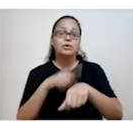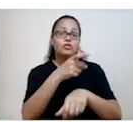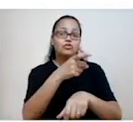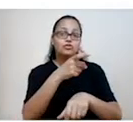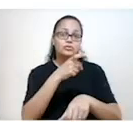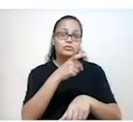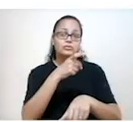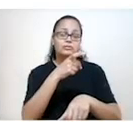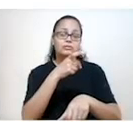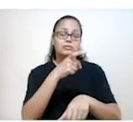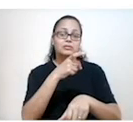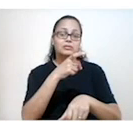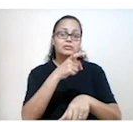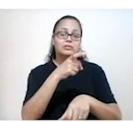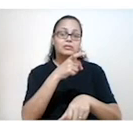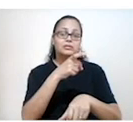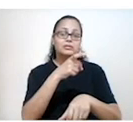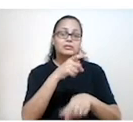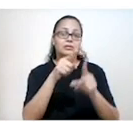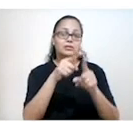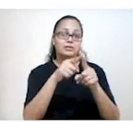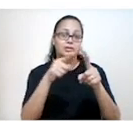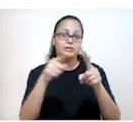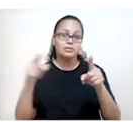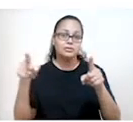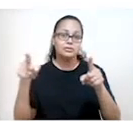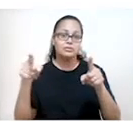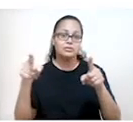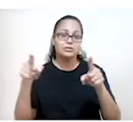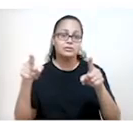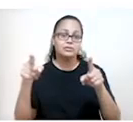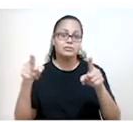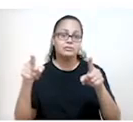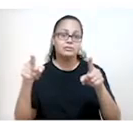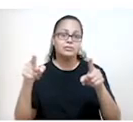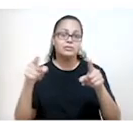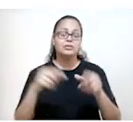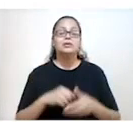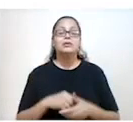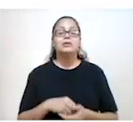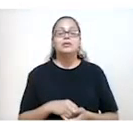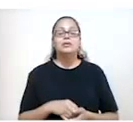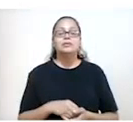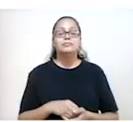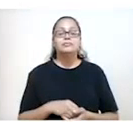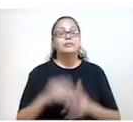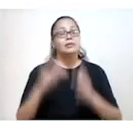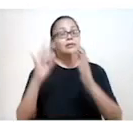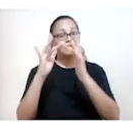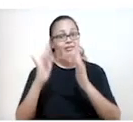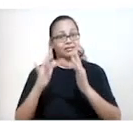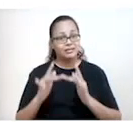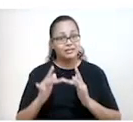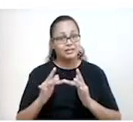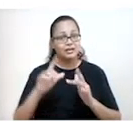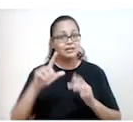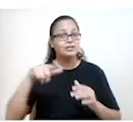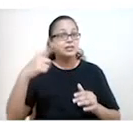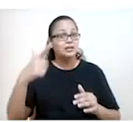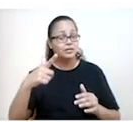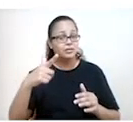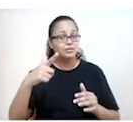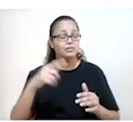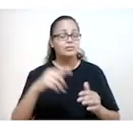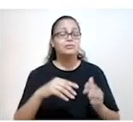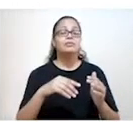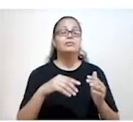X, aqui na horizontal. Isso a gente vai estudar com mais detalhe na próxima aula. Tá? Aqui na